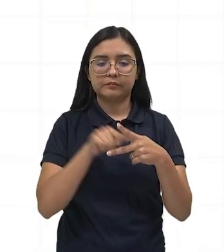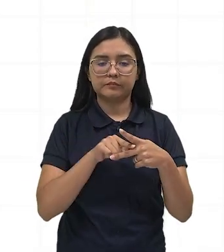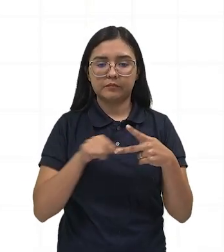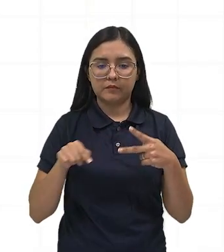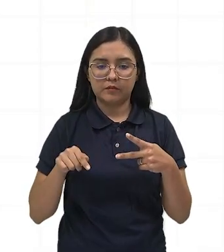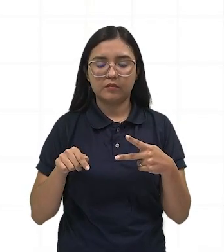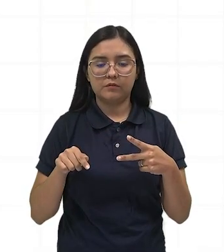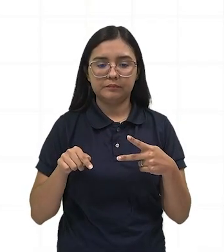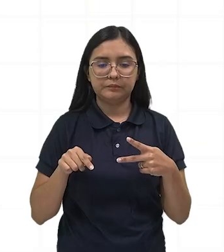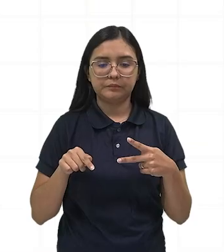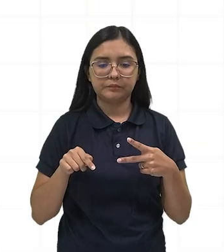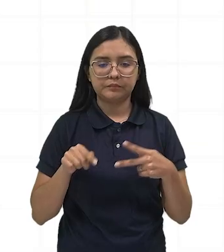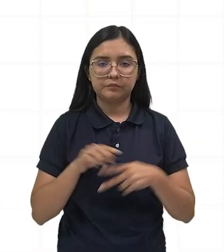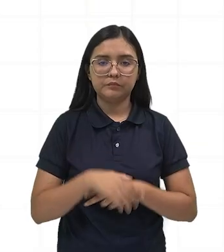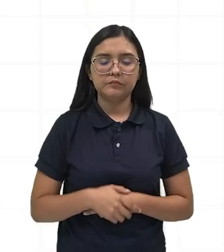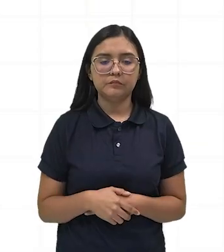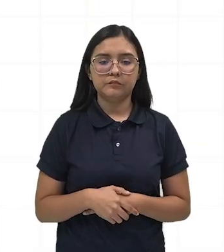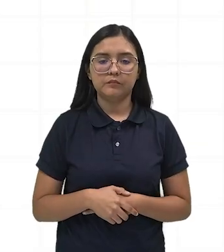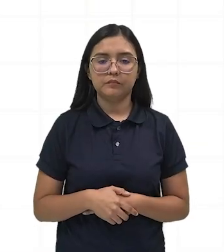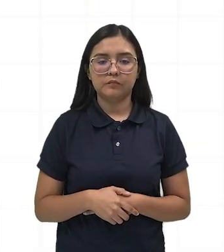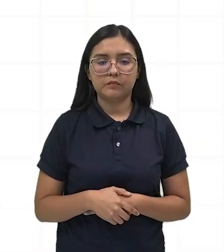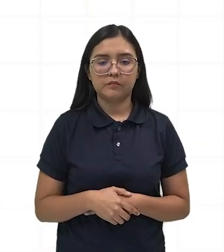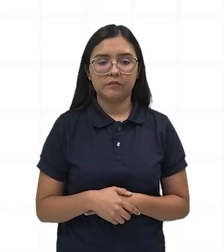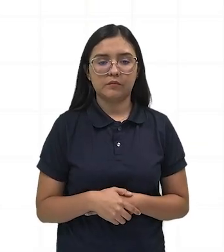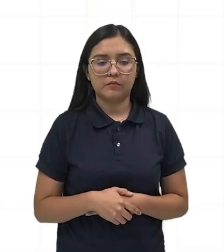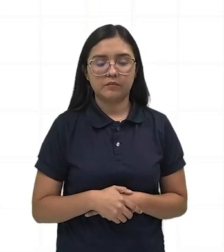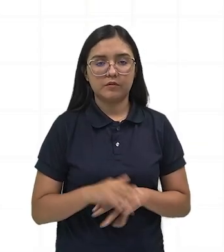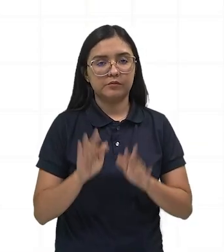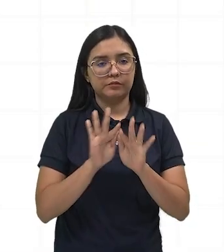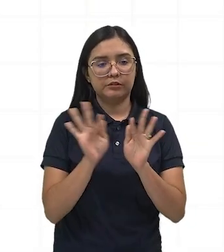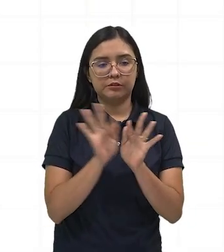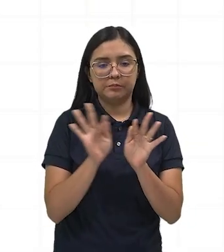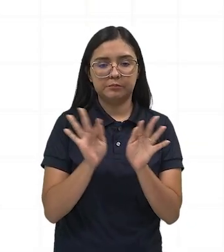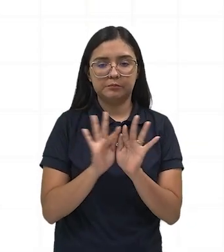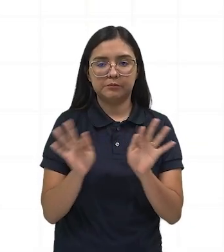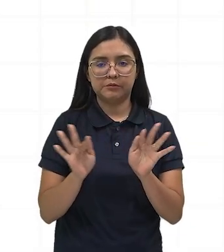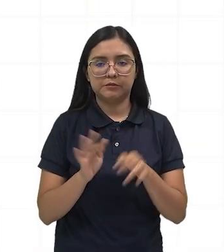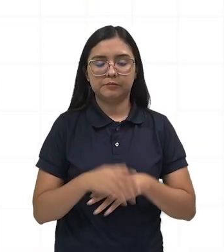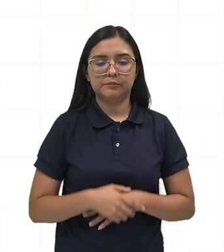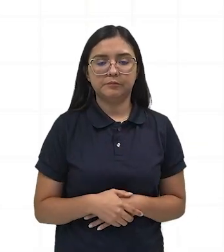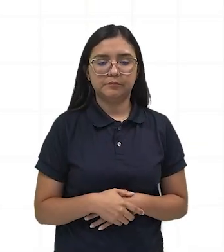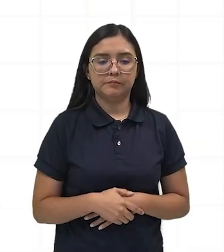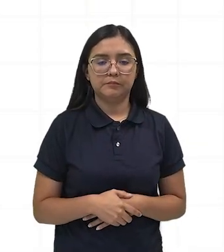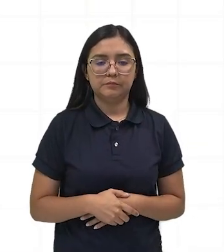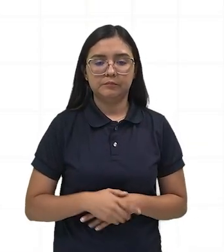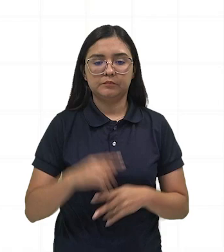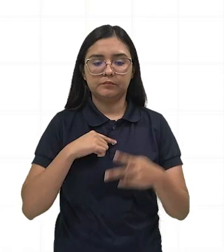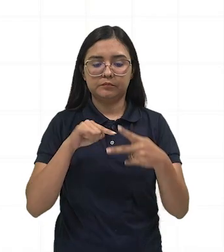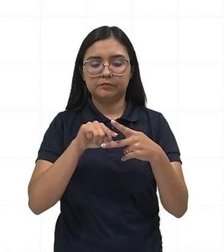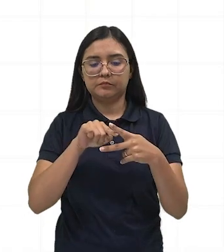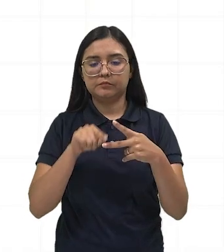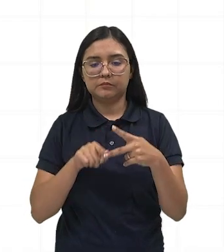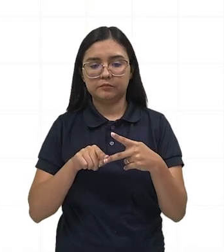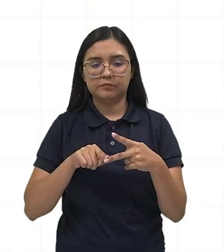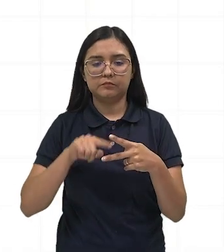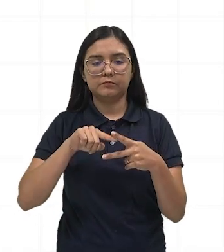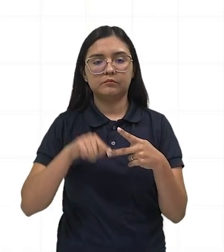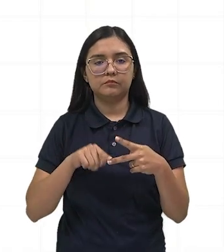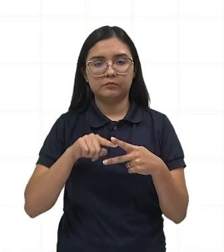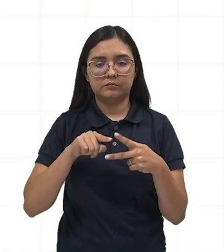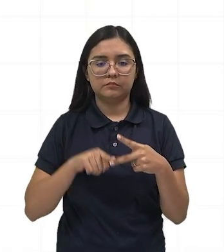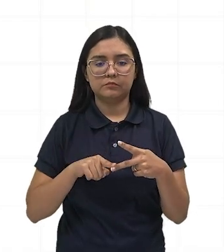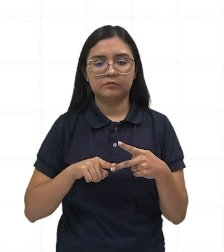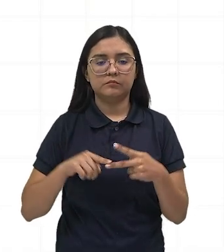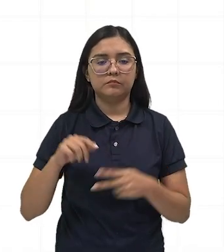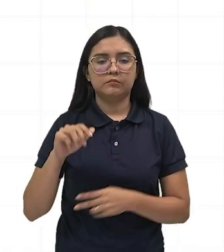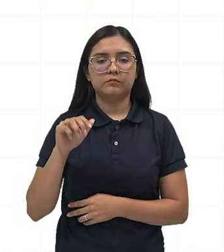para um lado, uma semirreta para o outro. Nada demais. E aí esse espaçamento, que fica aqui de uma semirreta para a outra, é